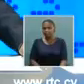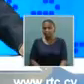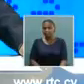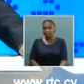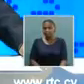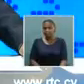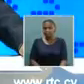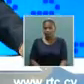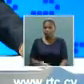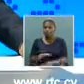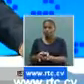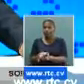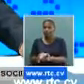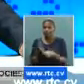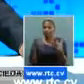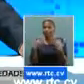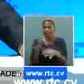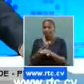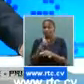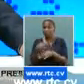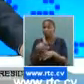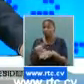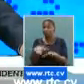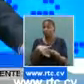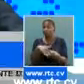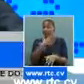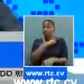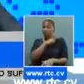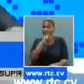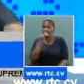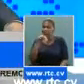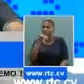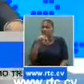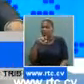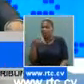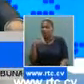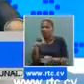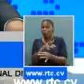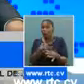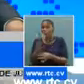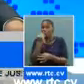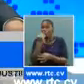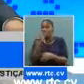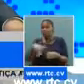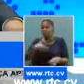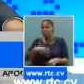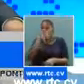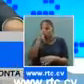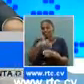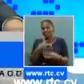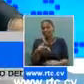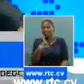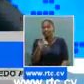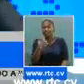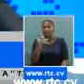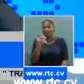o cavalo frescas festival vai participar com o chefe flamenguista no campeonato comidas do mundo que decorrerá no